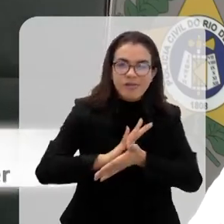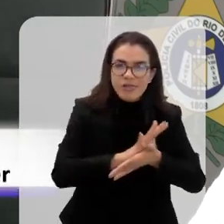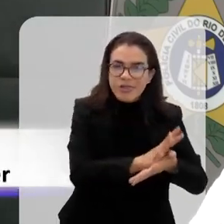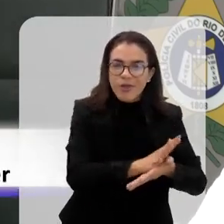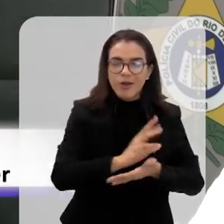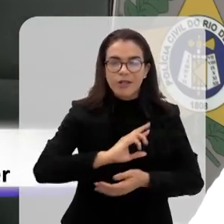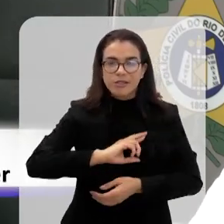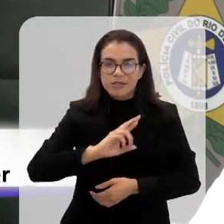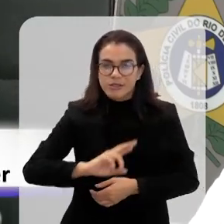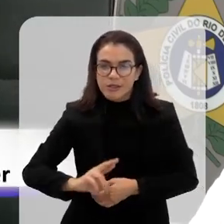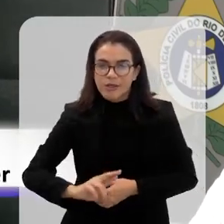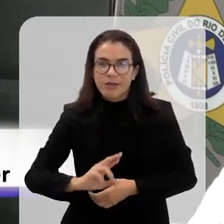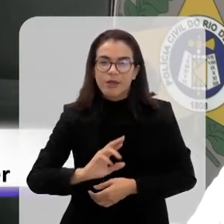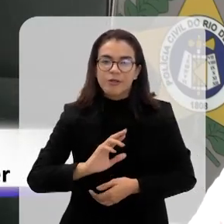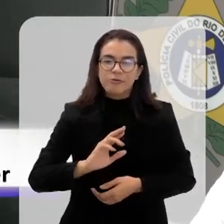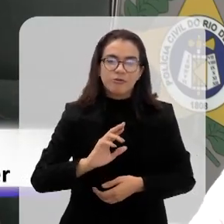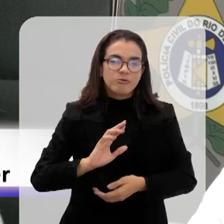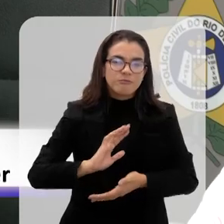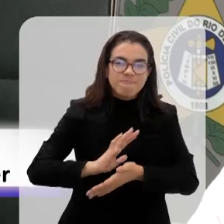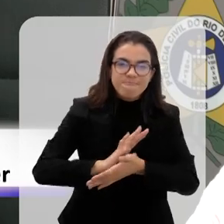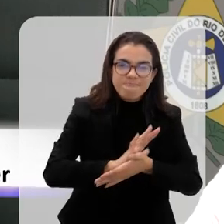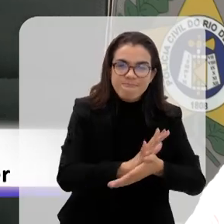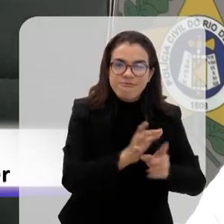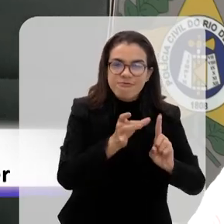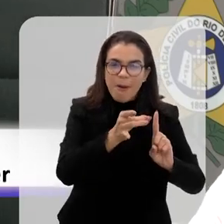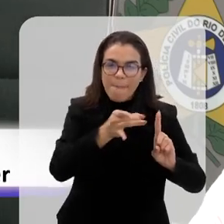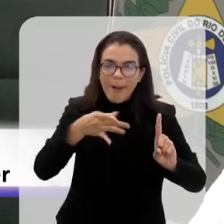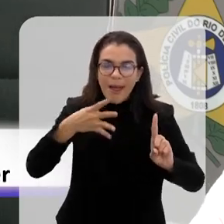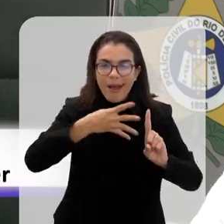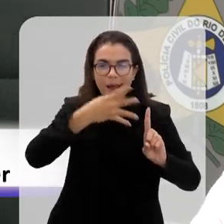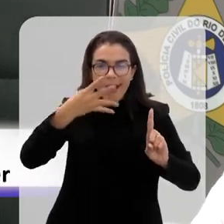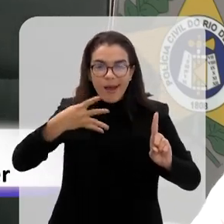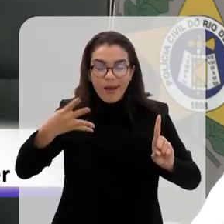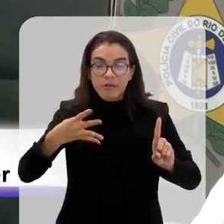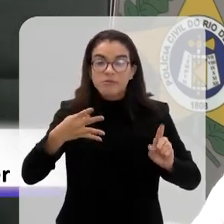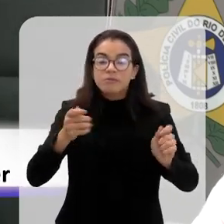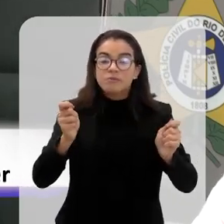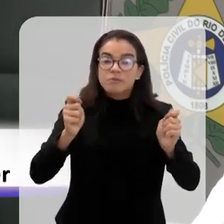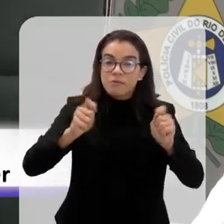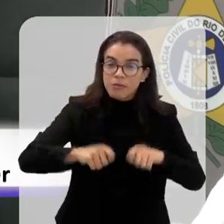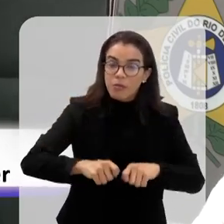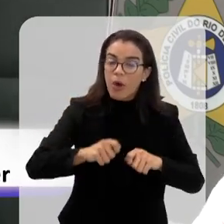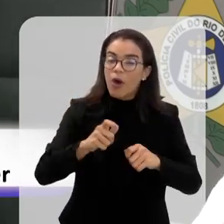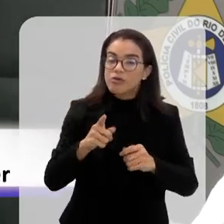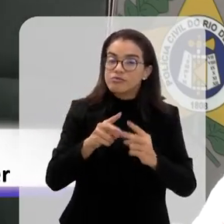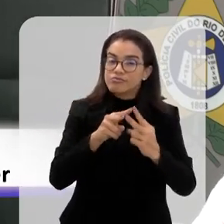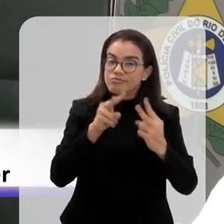intolerância religiosa, intolerância sexual, ele teria ali aquele atendimento online